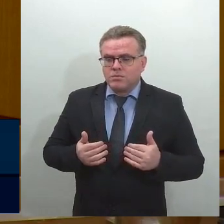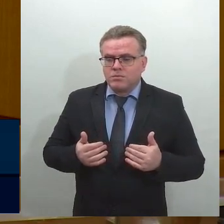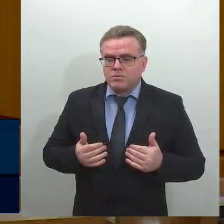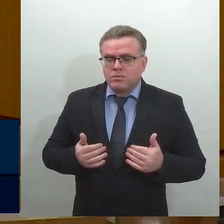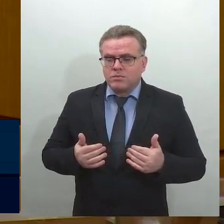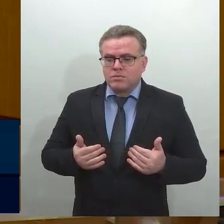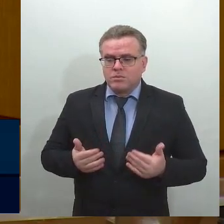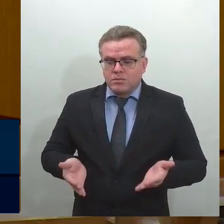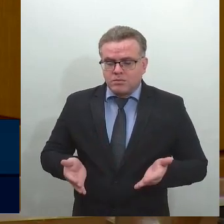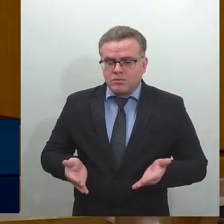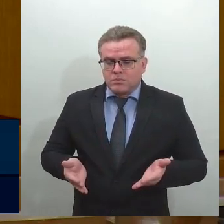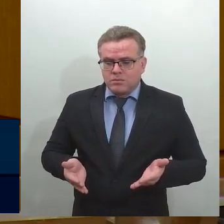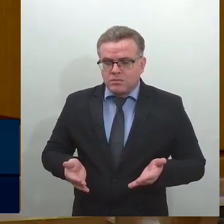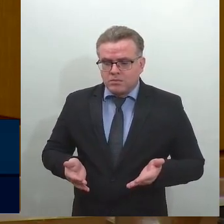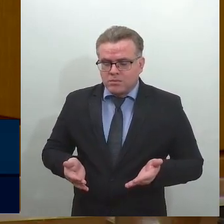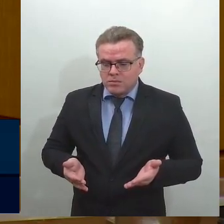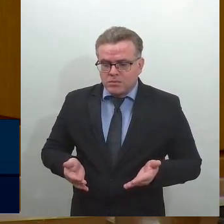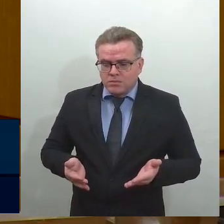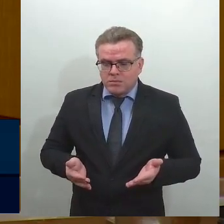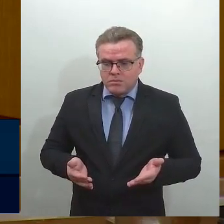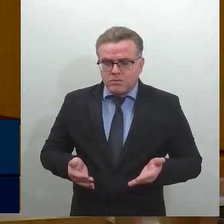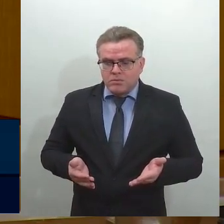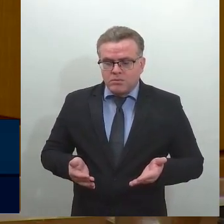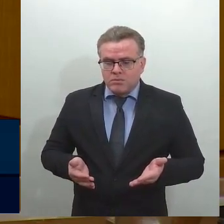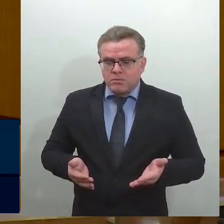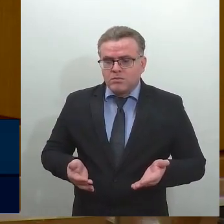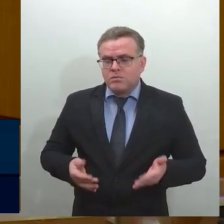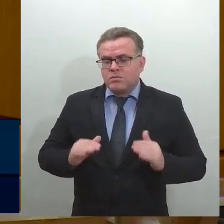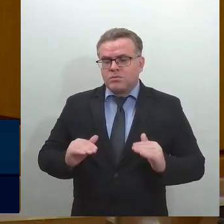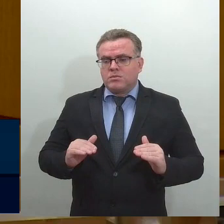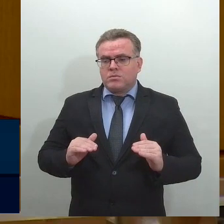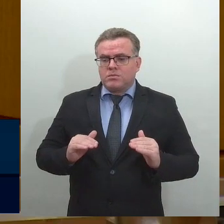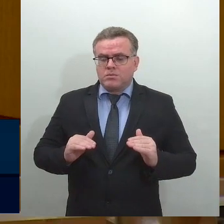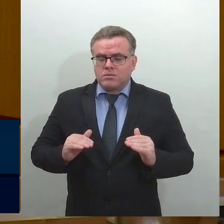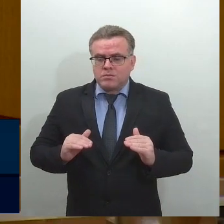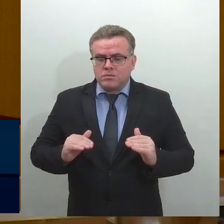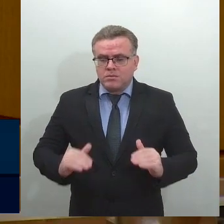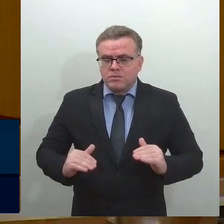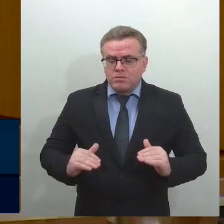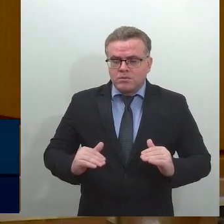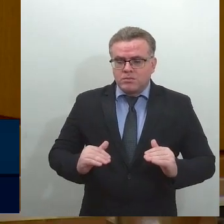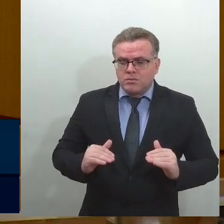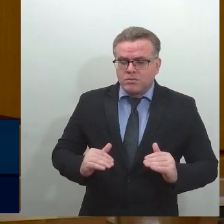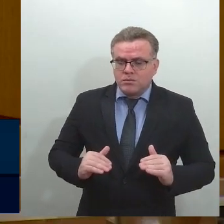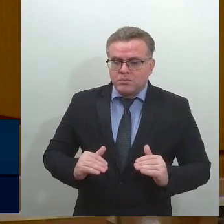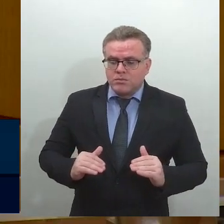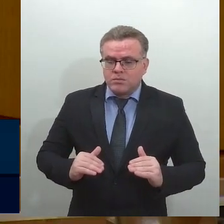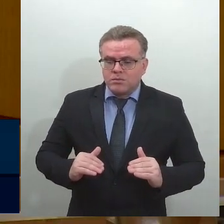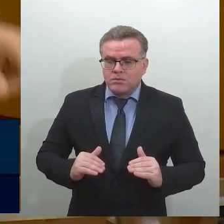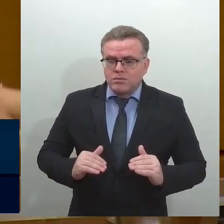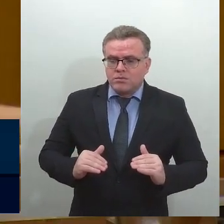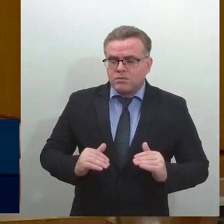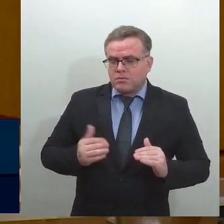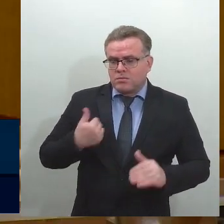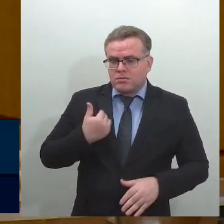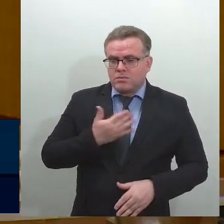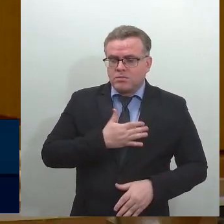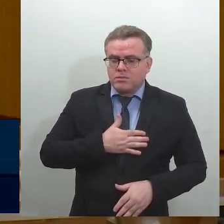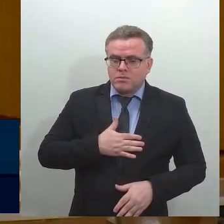entregar num patamar que o povo de Sergipe olhe e diga: eu gostei desse modelo de